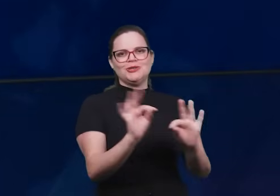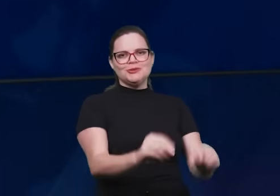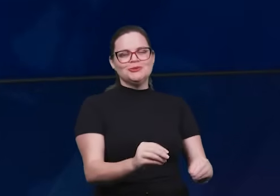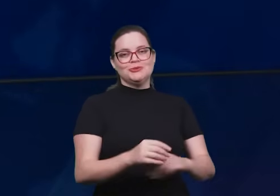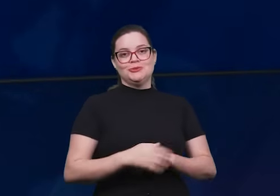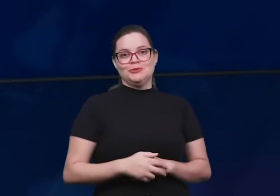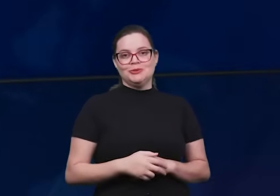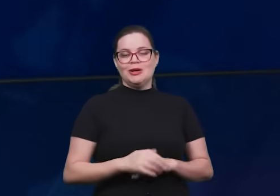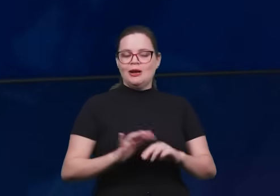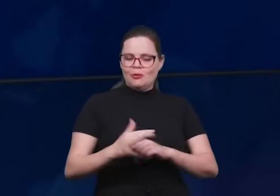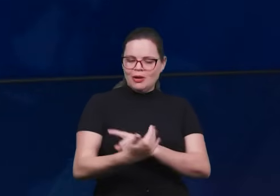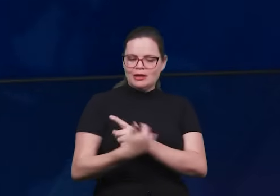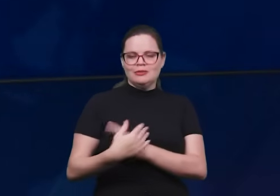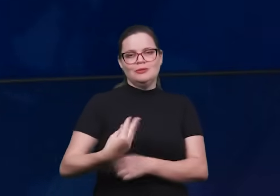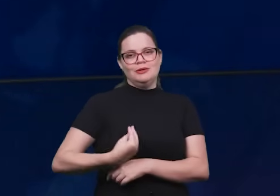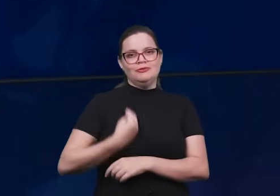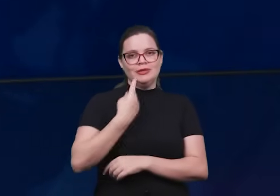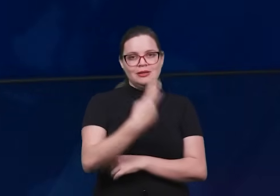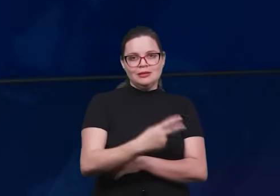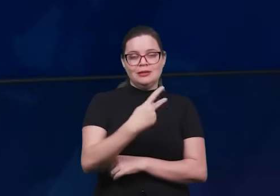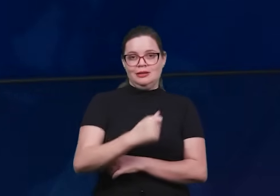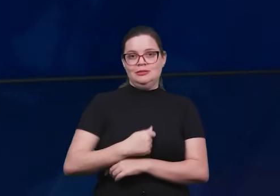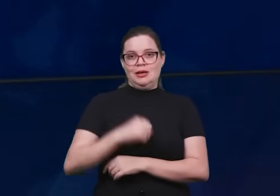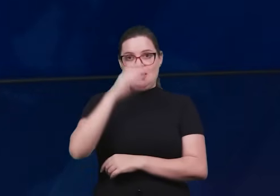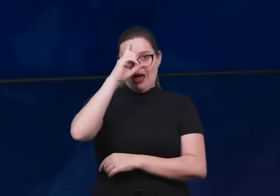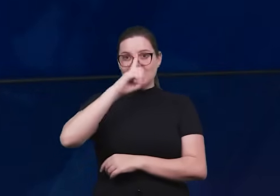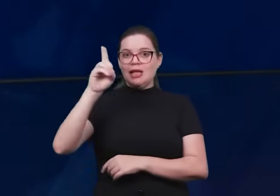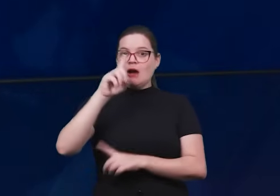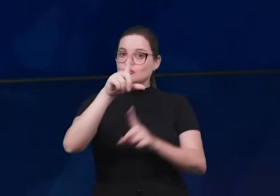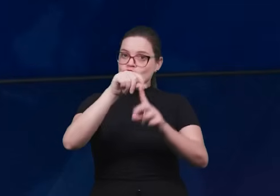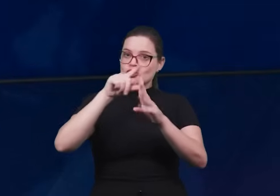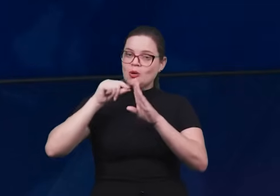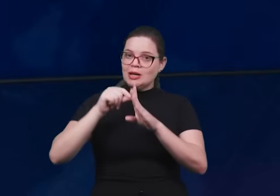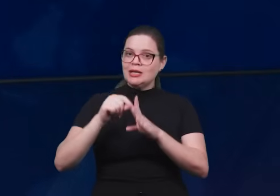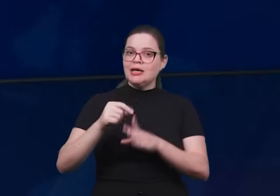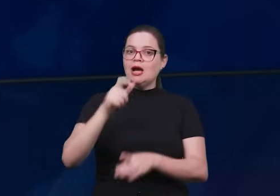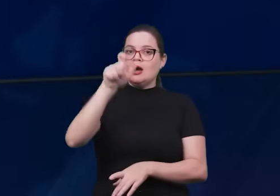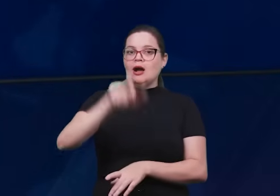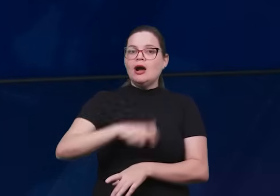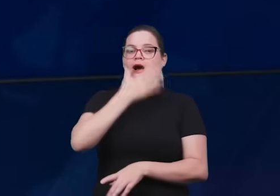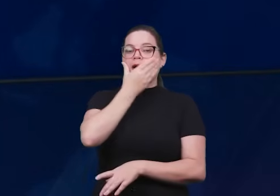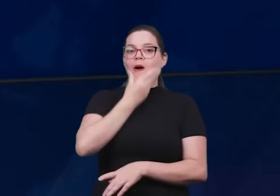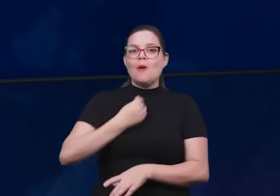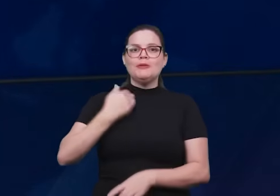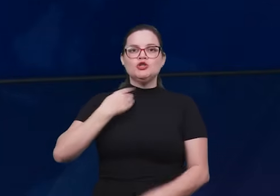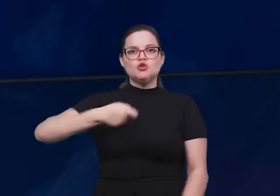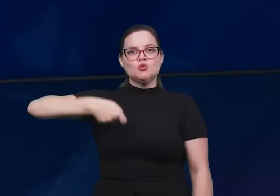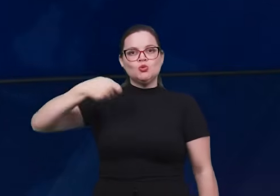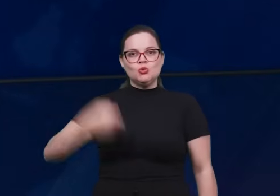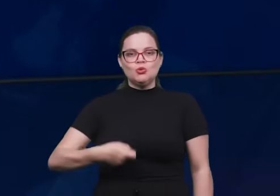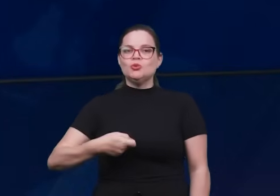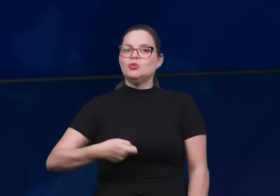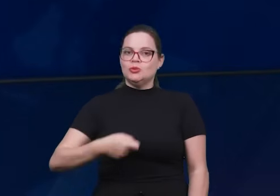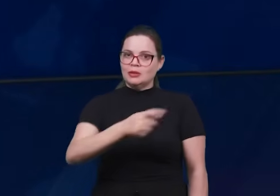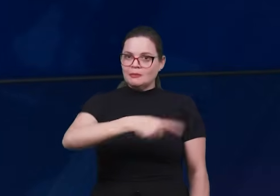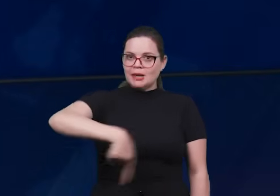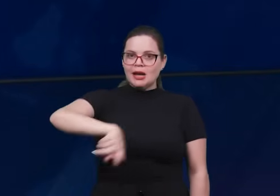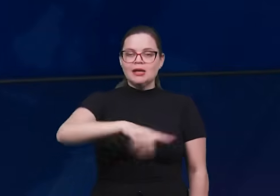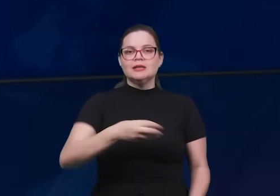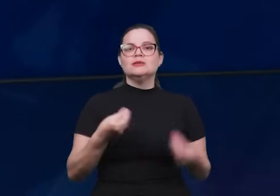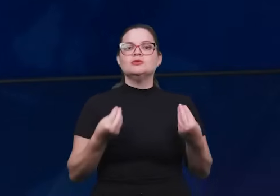ocasiões. E atendendo ao clamor deles, Deus enviou juízes que os libertaram do jugo dos cananeus, até